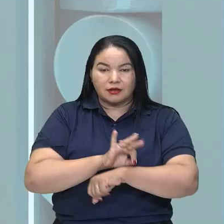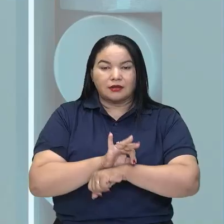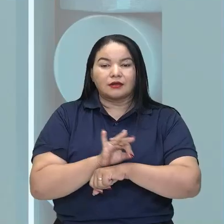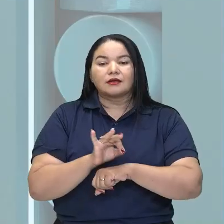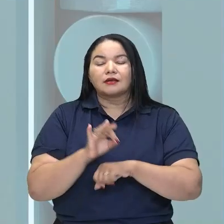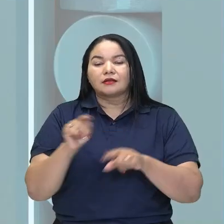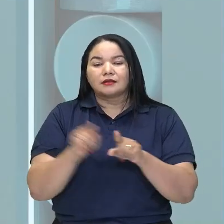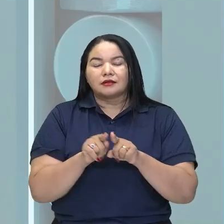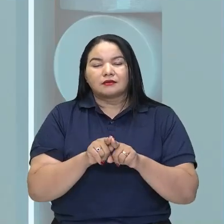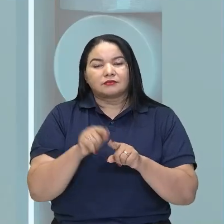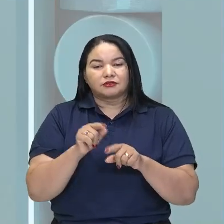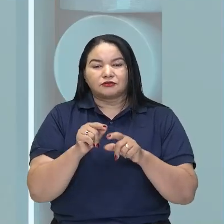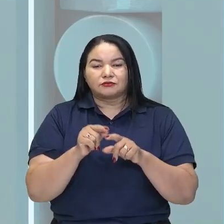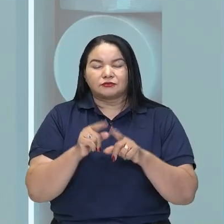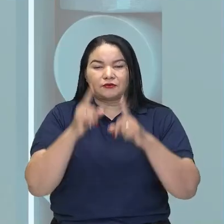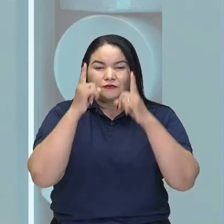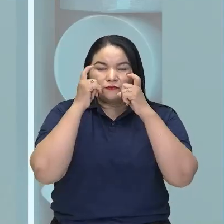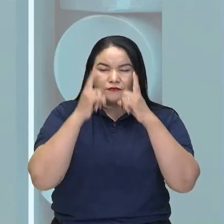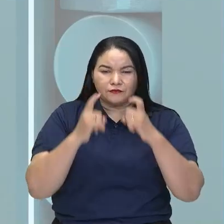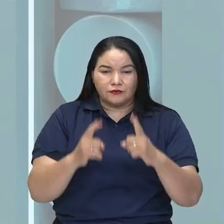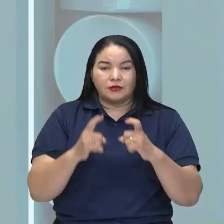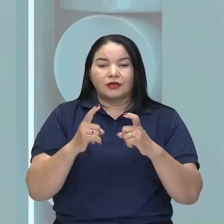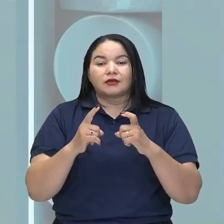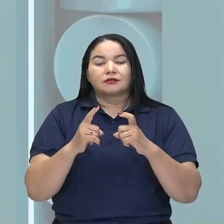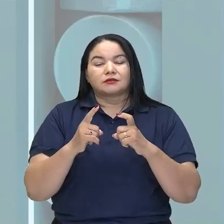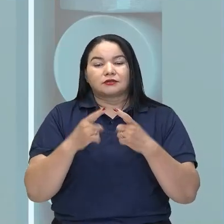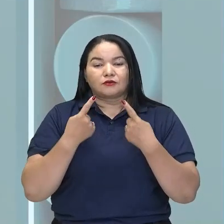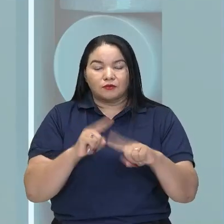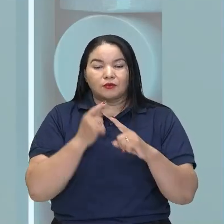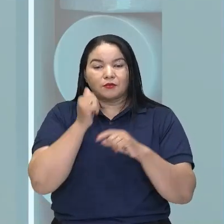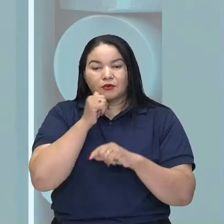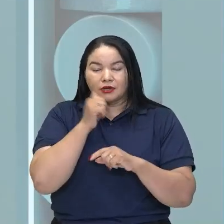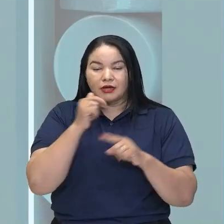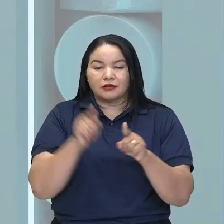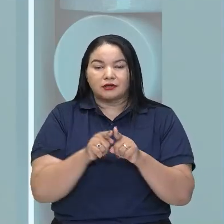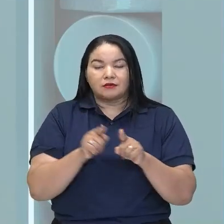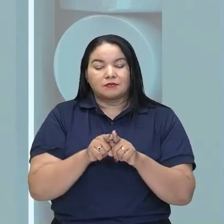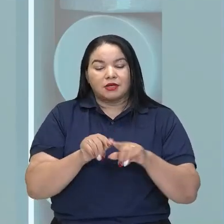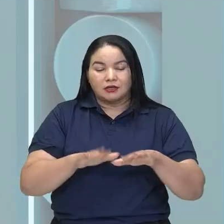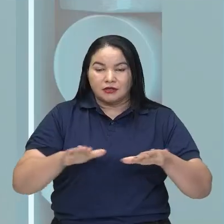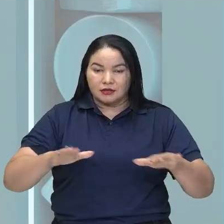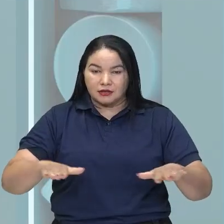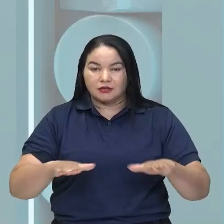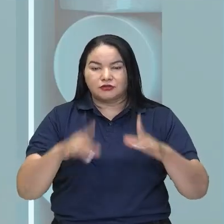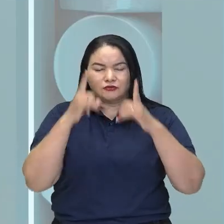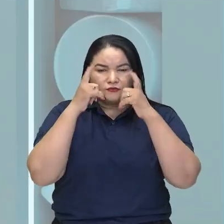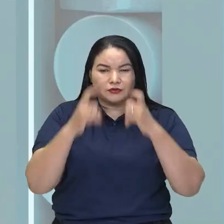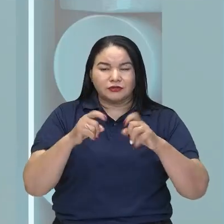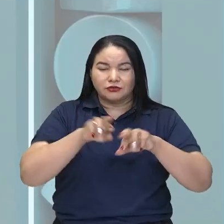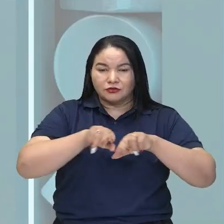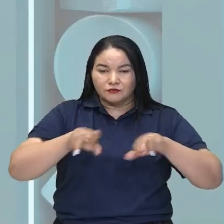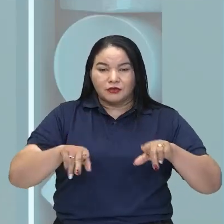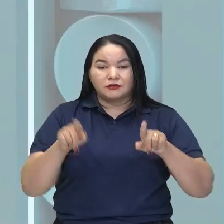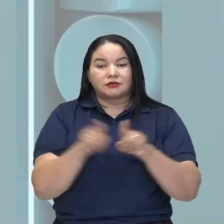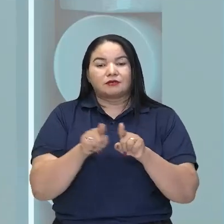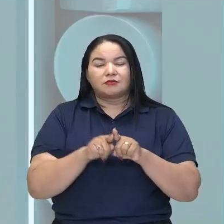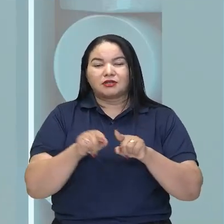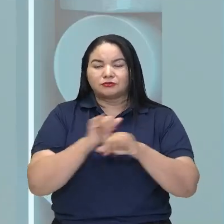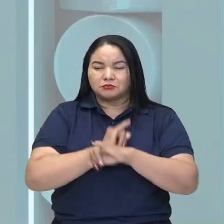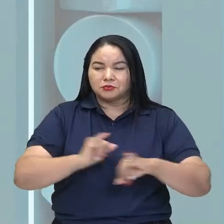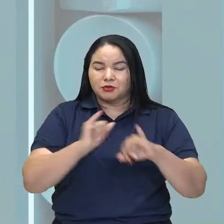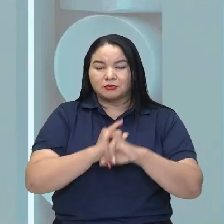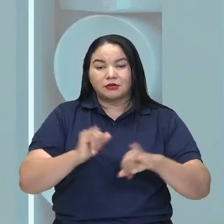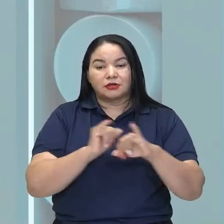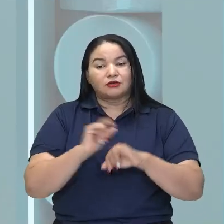né, contra a violência contra a mulher, contra crianças, Então, existem vários